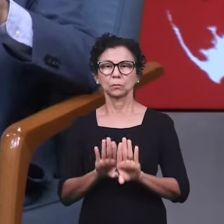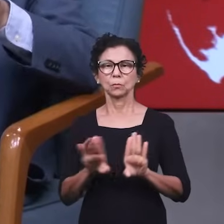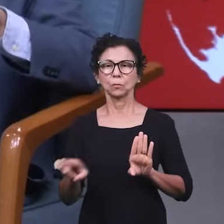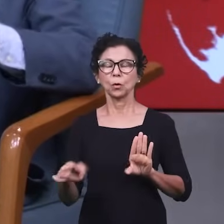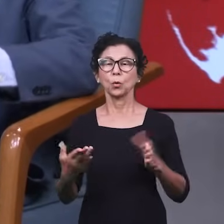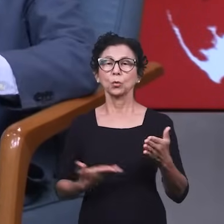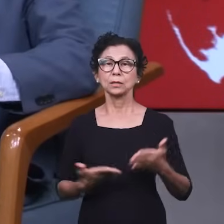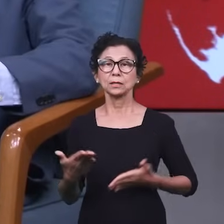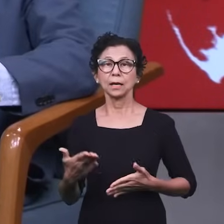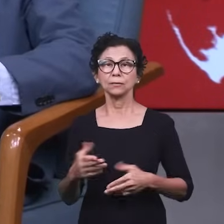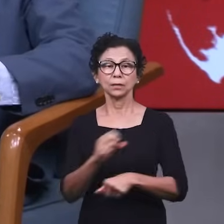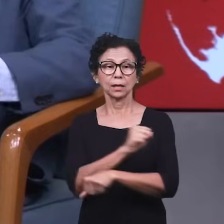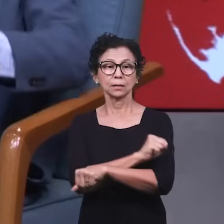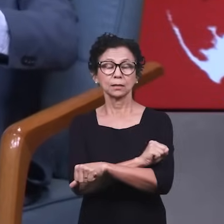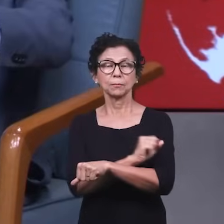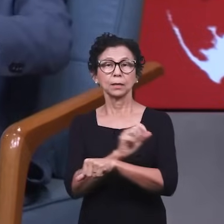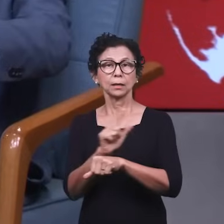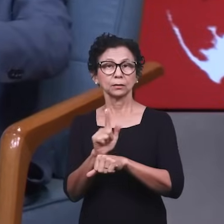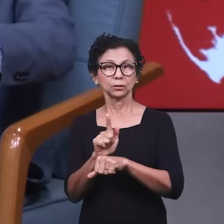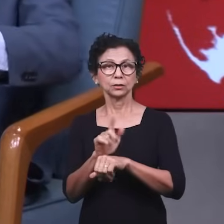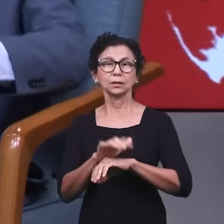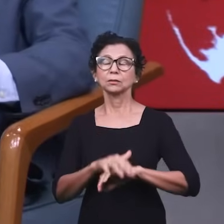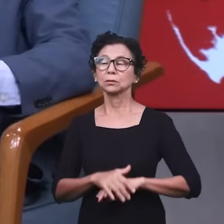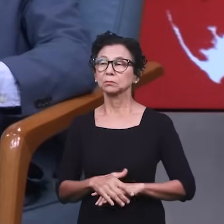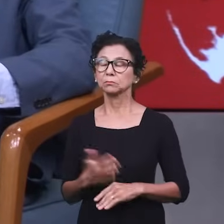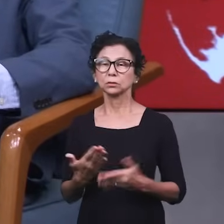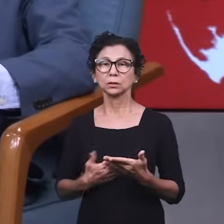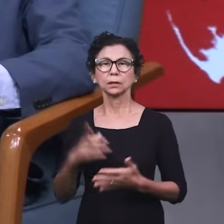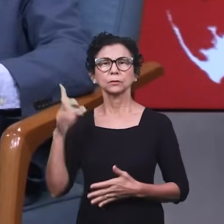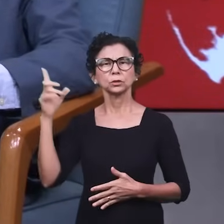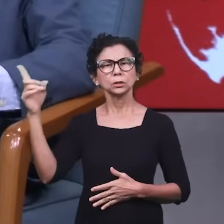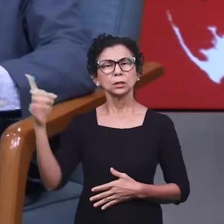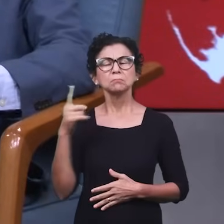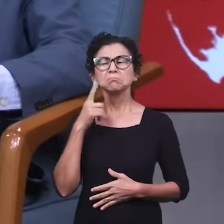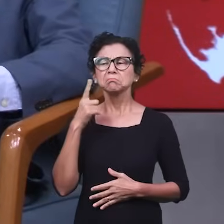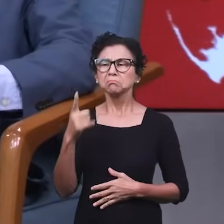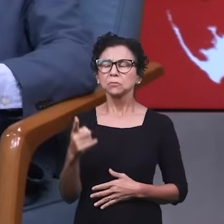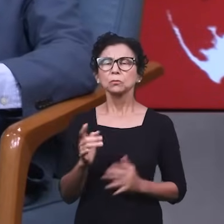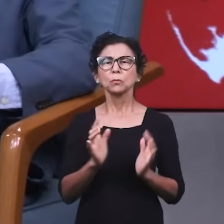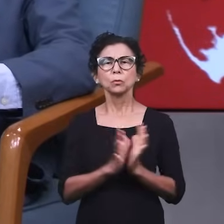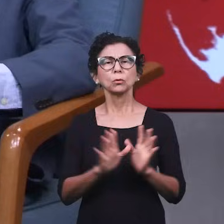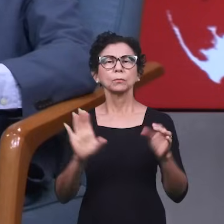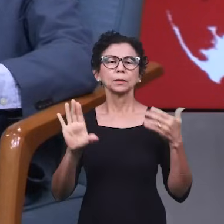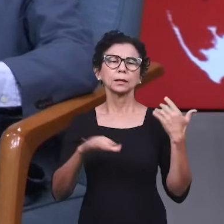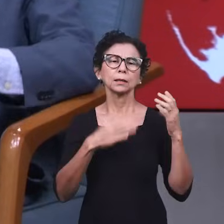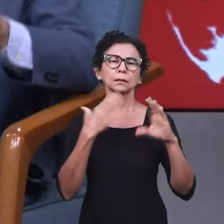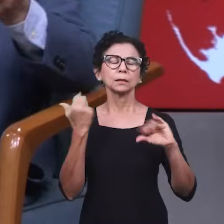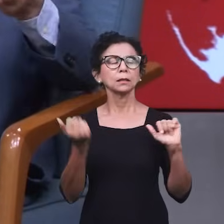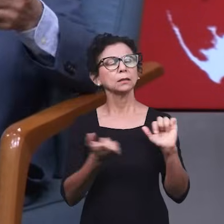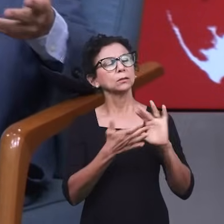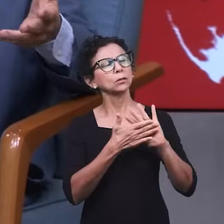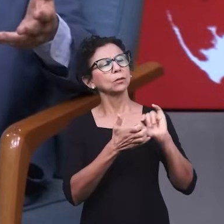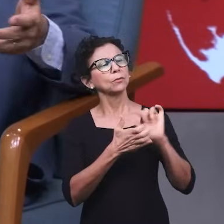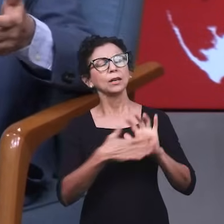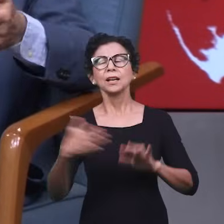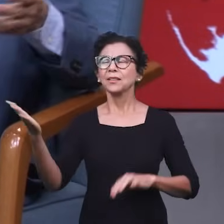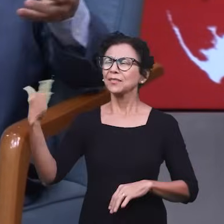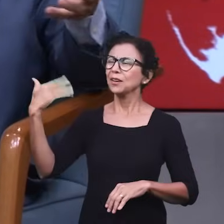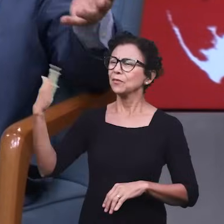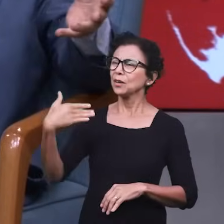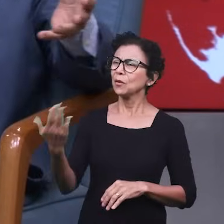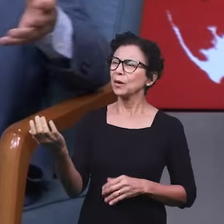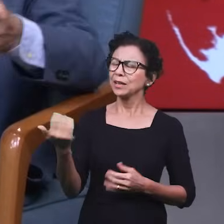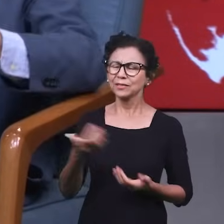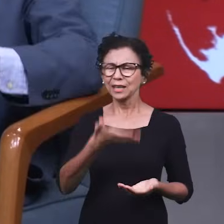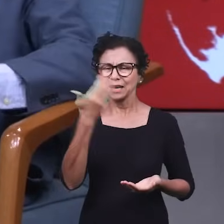era um irmão da Assembleia de Deus, e viu o nosso grupo ali tocando e cantando. Esse irmão veio lá e abriu, não,